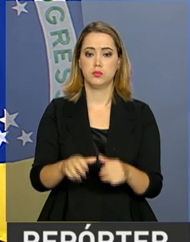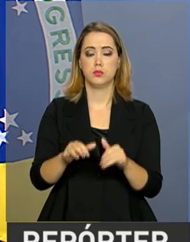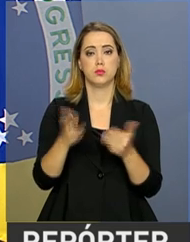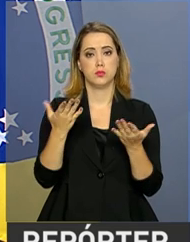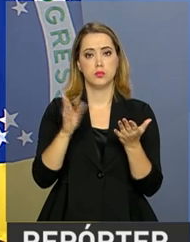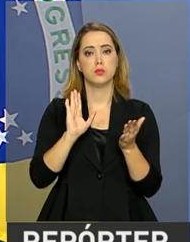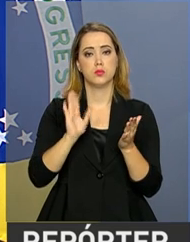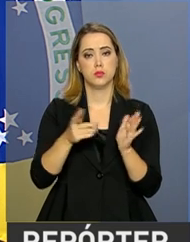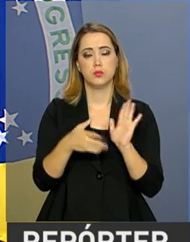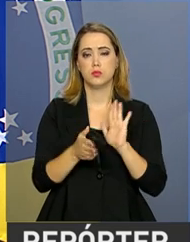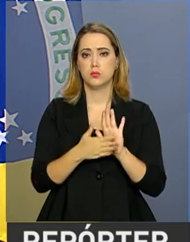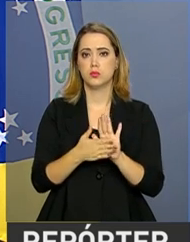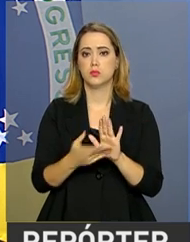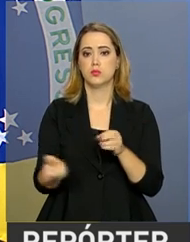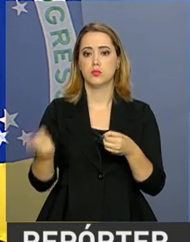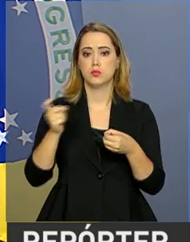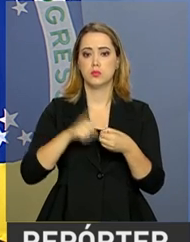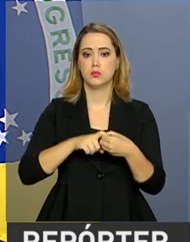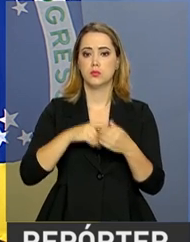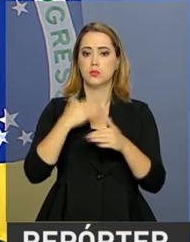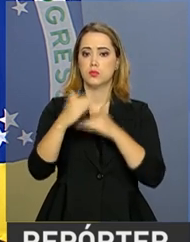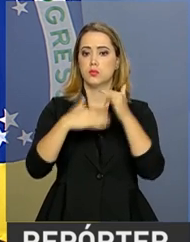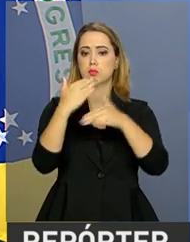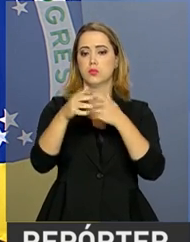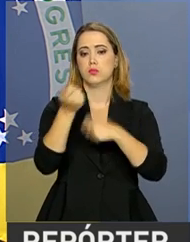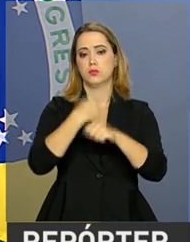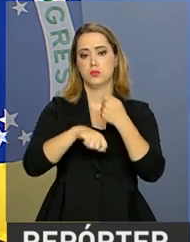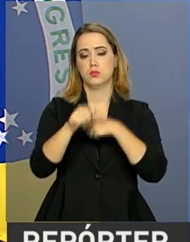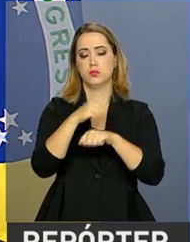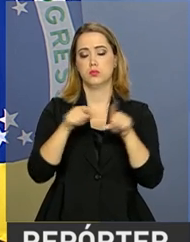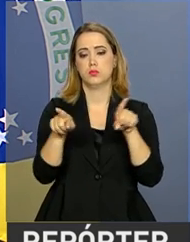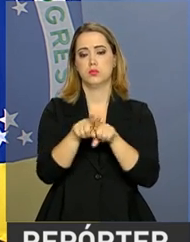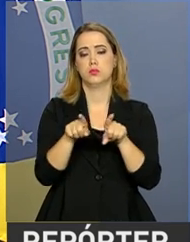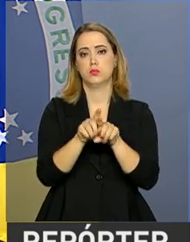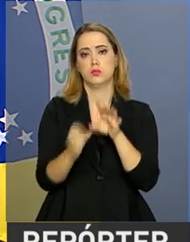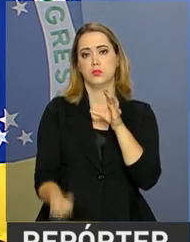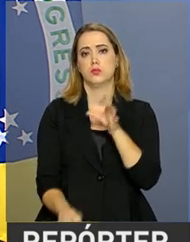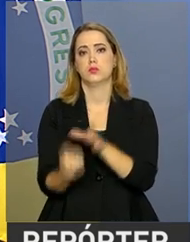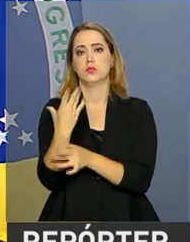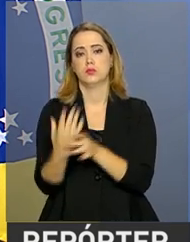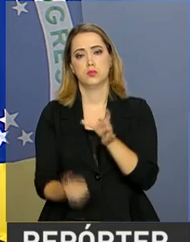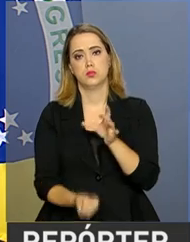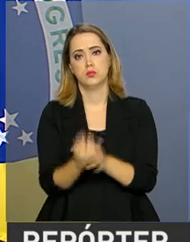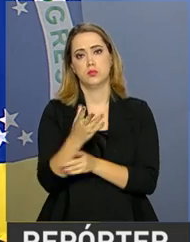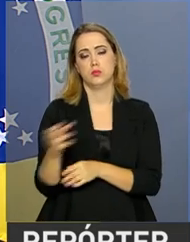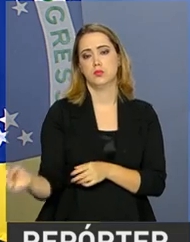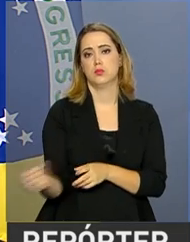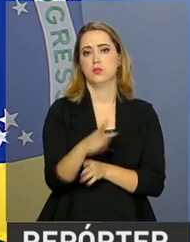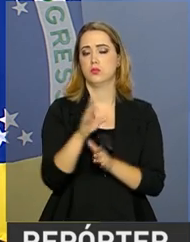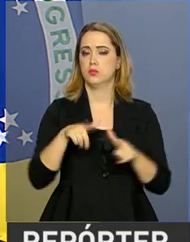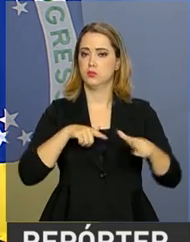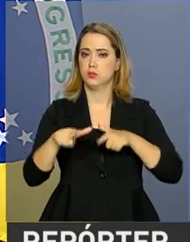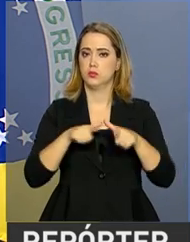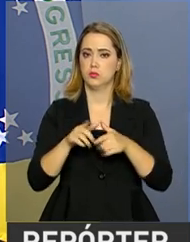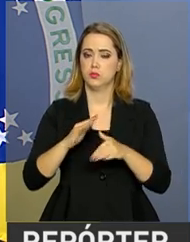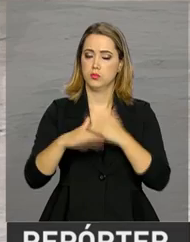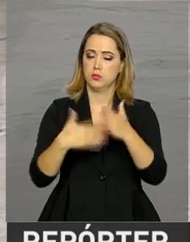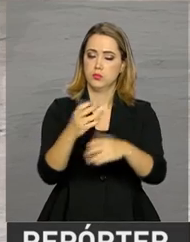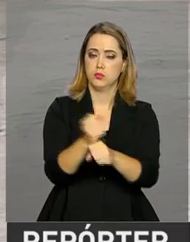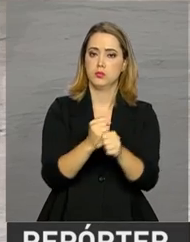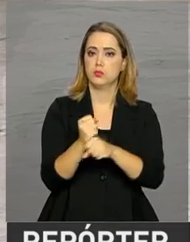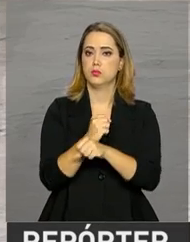elementos para uma retomada do crescimento econômico e da criação de novos empregos ao longo do